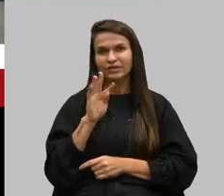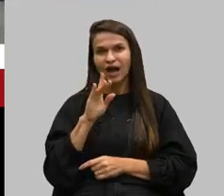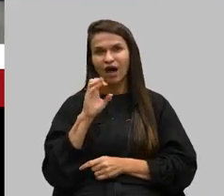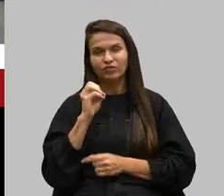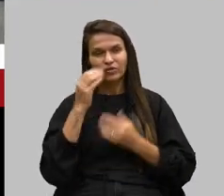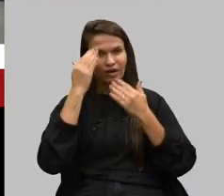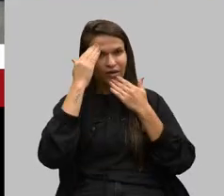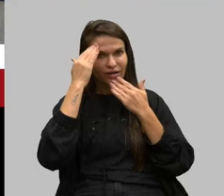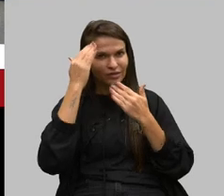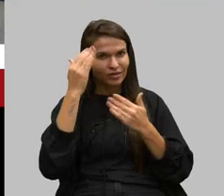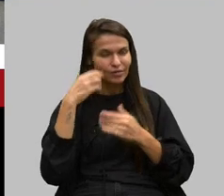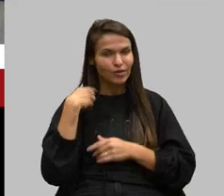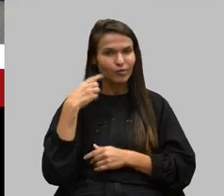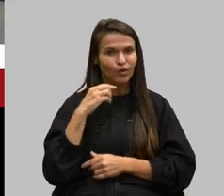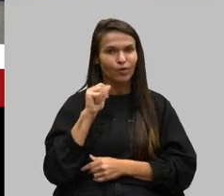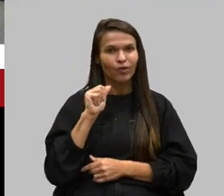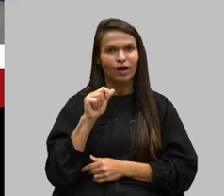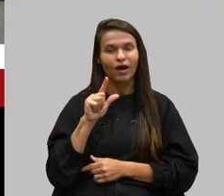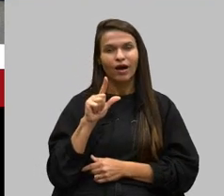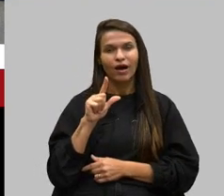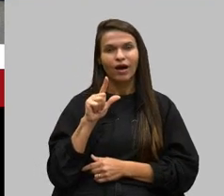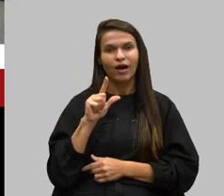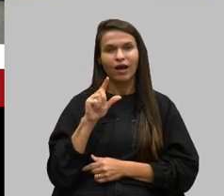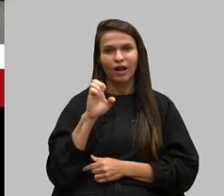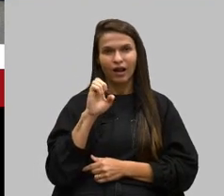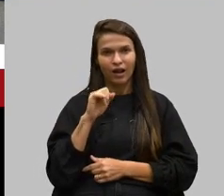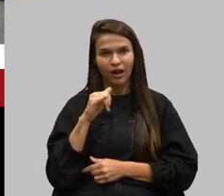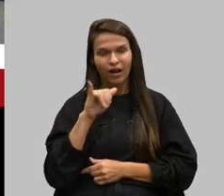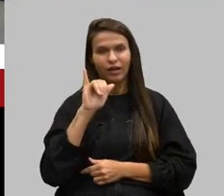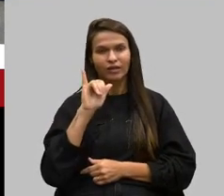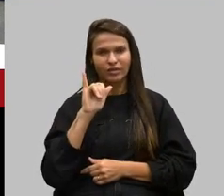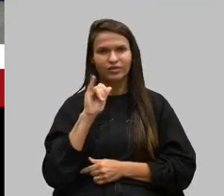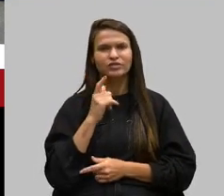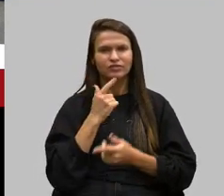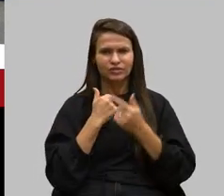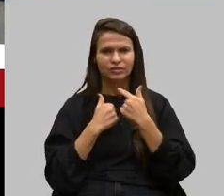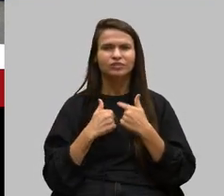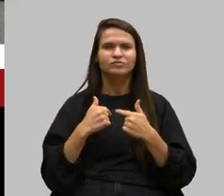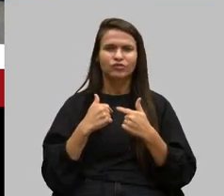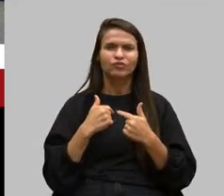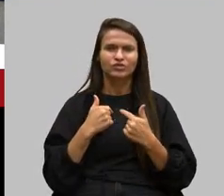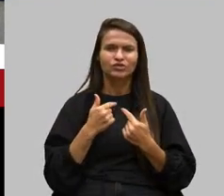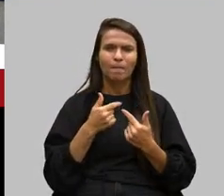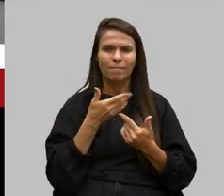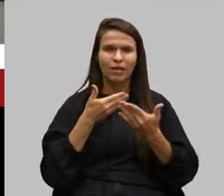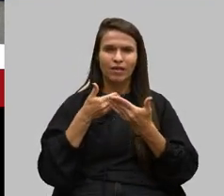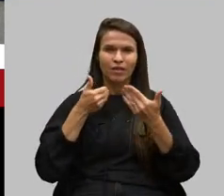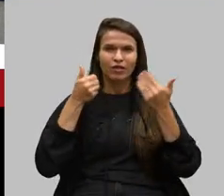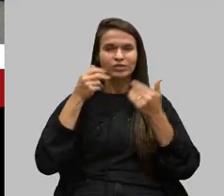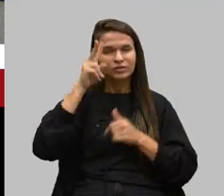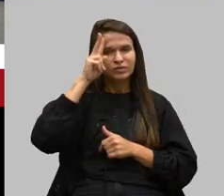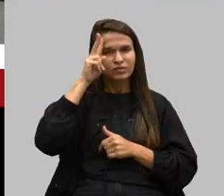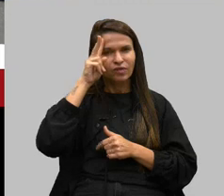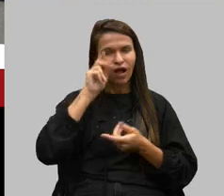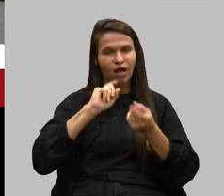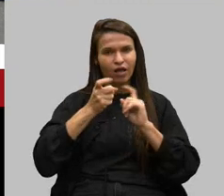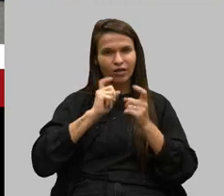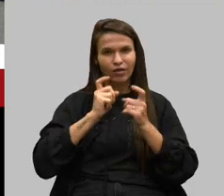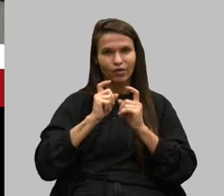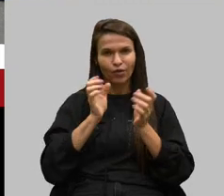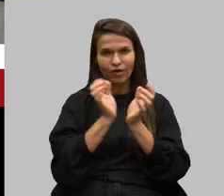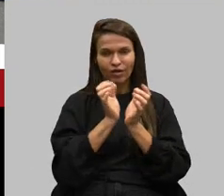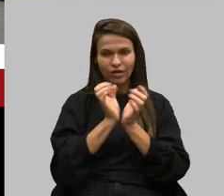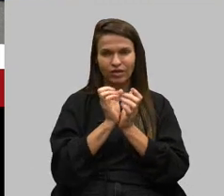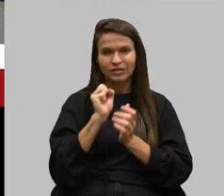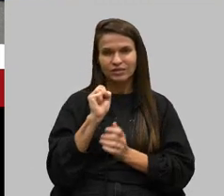diálogo permanece é a nossa vontade há sempre espaço para melhorar todas as segundas-feiras eu tenho reunião com a nossa equipe lá da segov